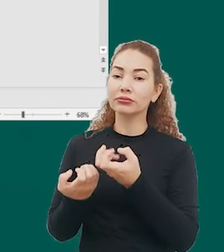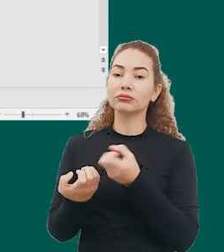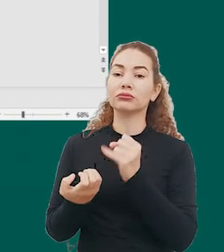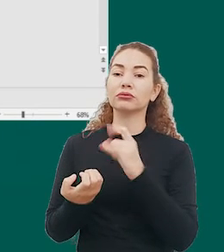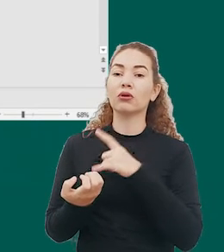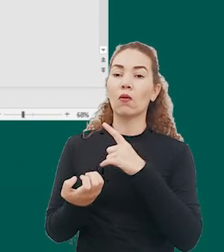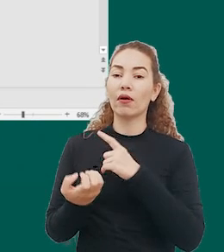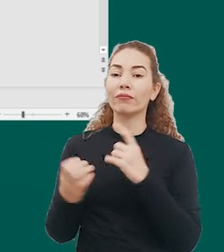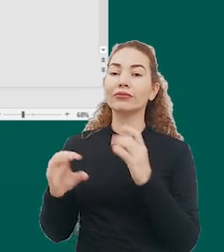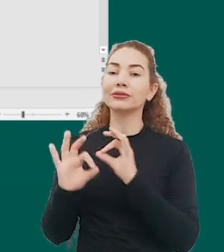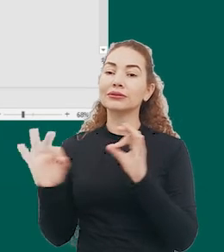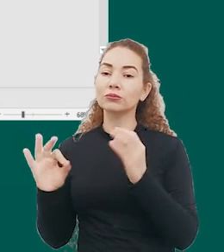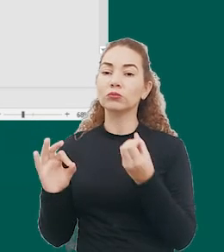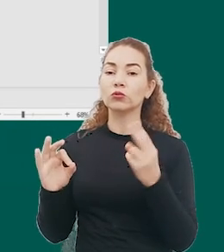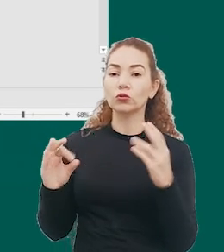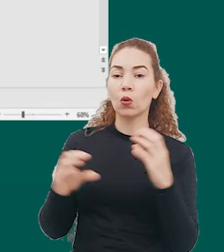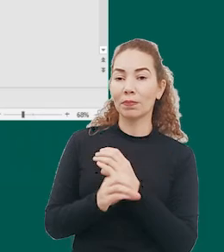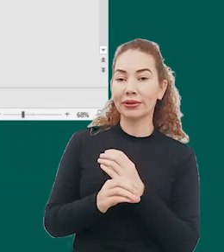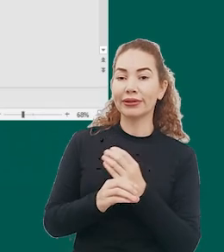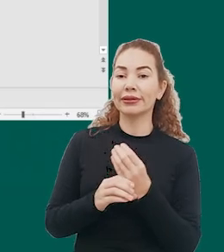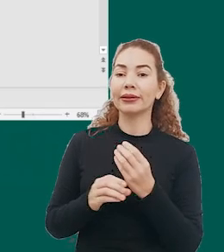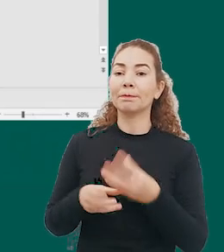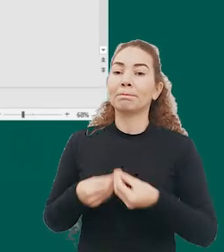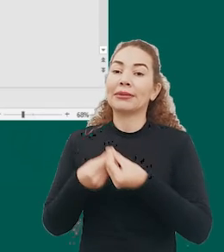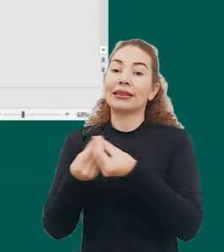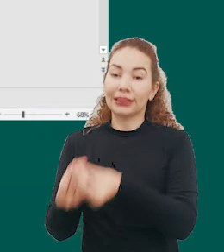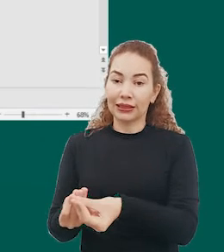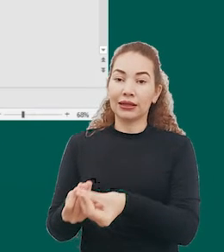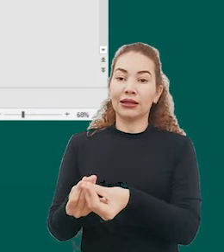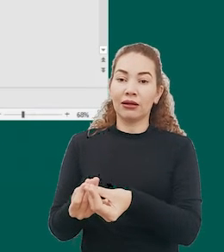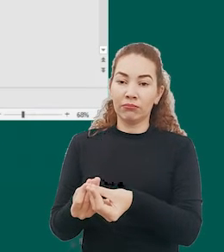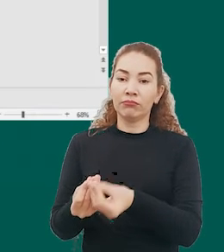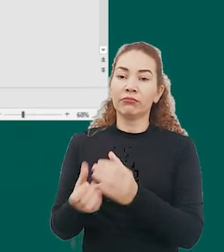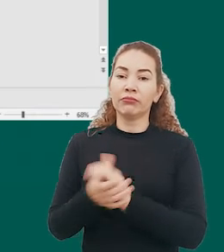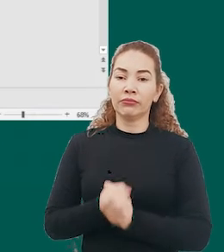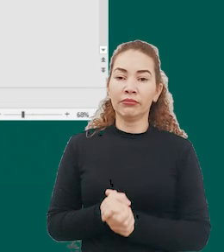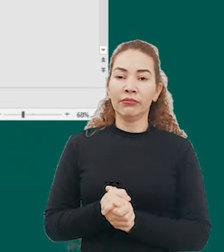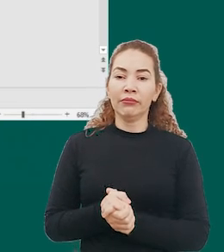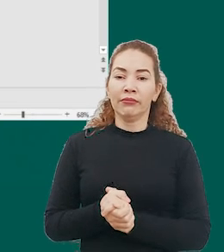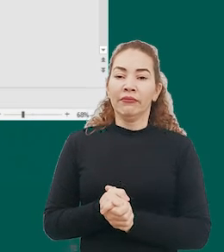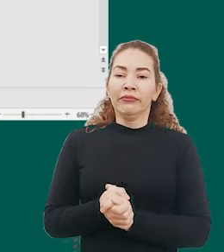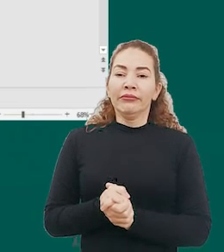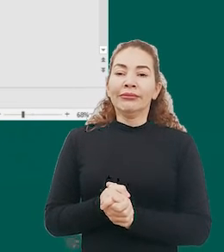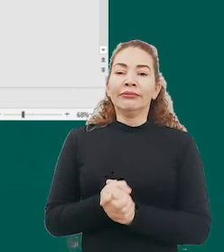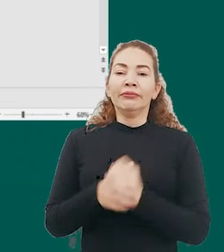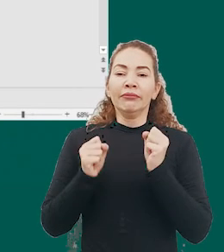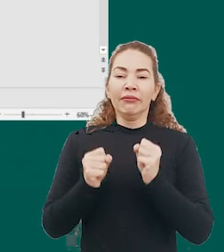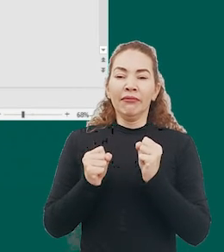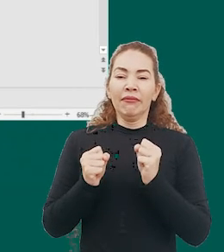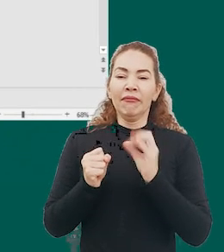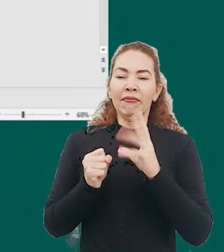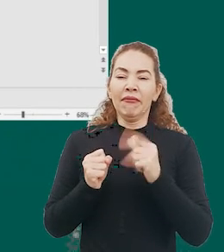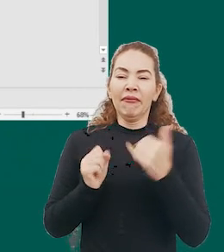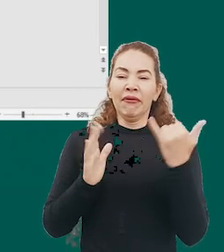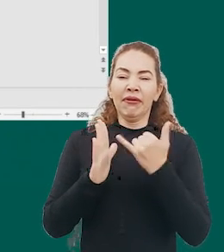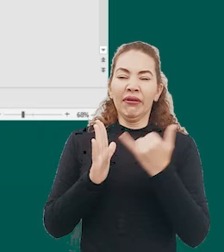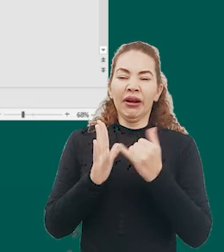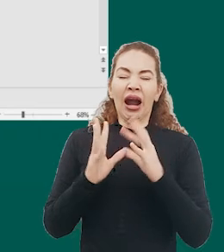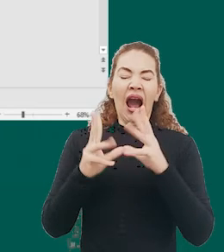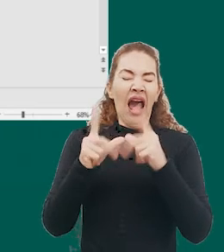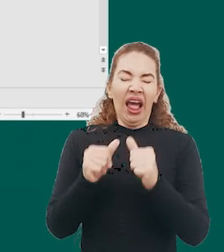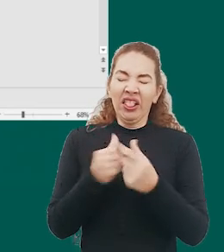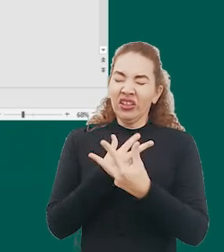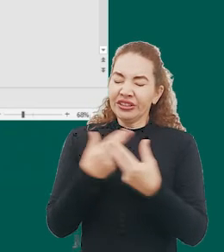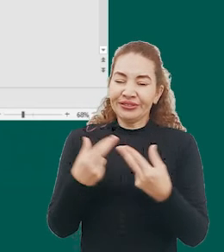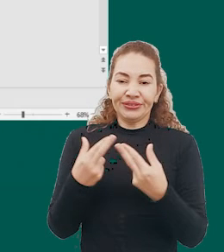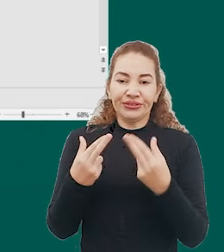eu quero fazer, quero considerar para entrega. Então, eu posso estar entrando com os meus dados, todos eles, todas as